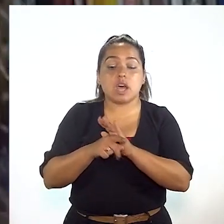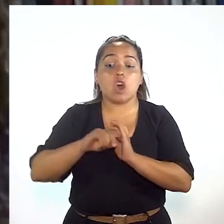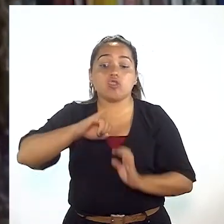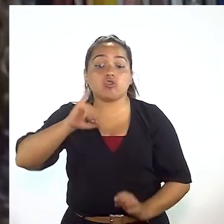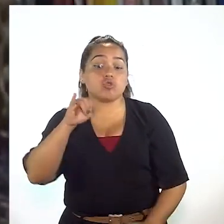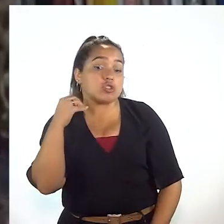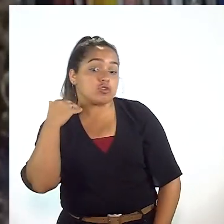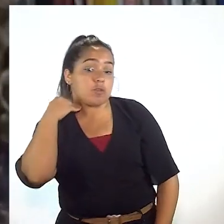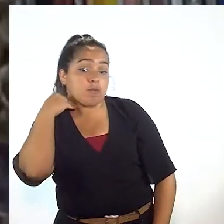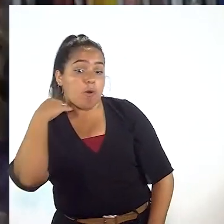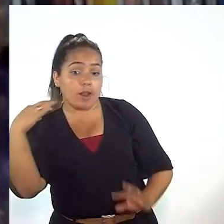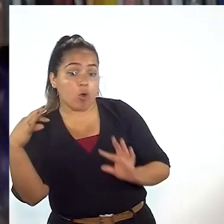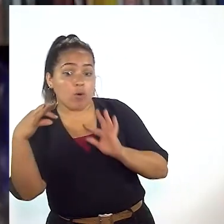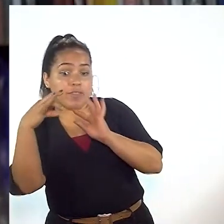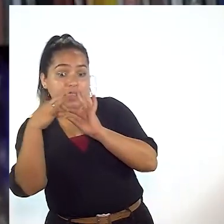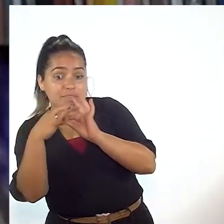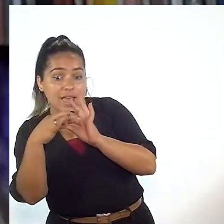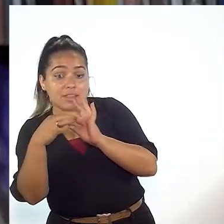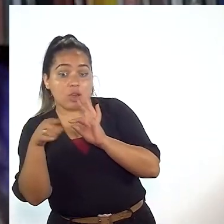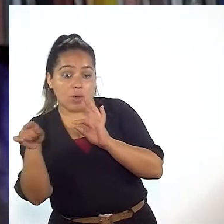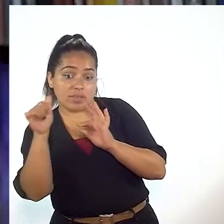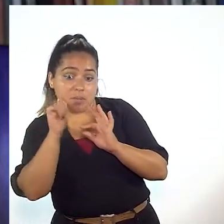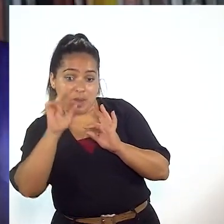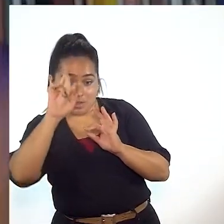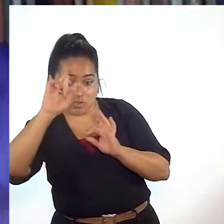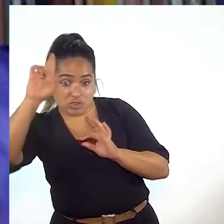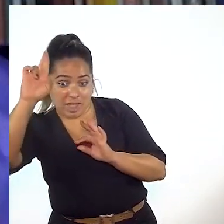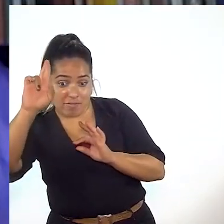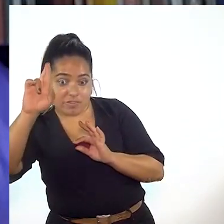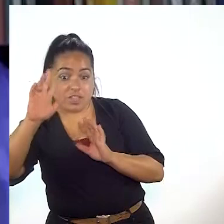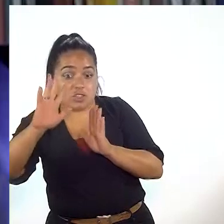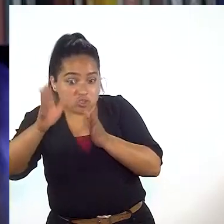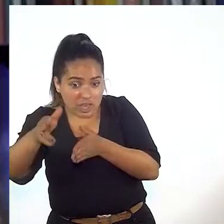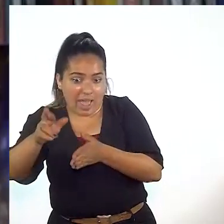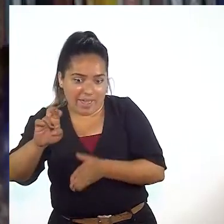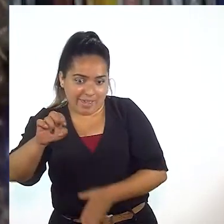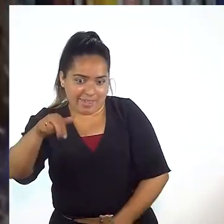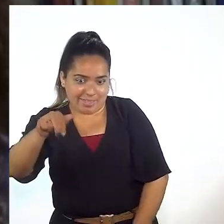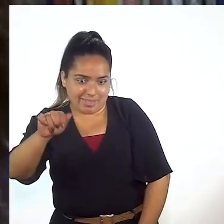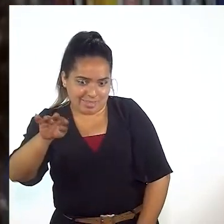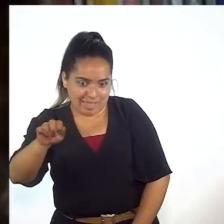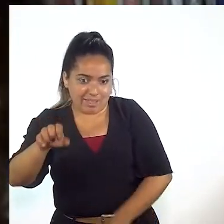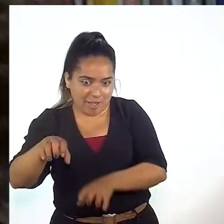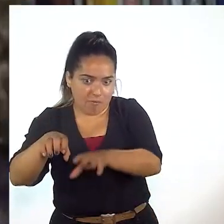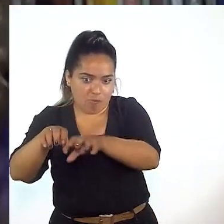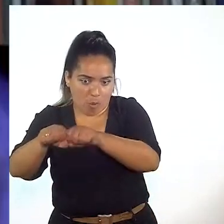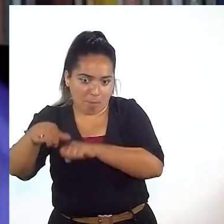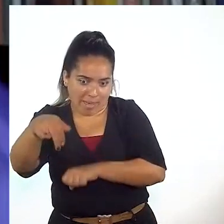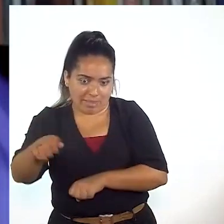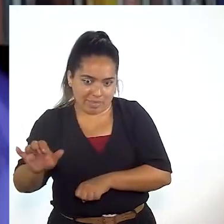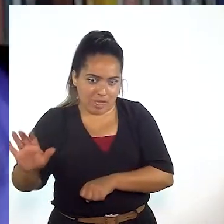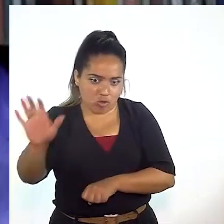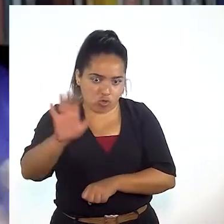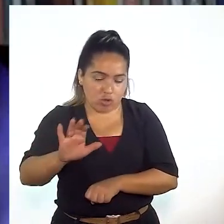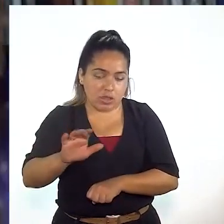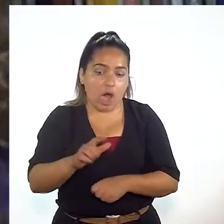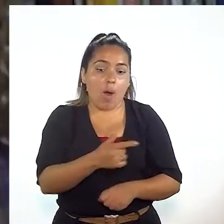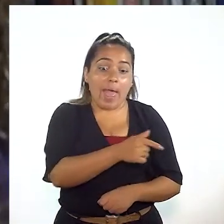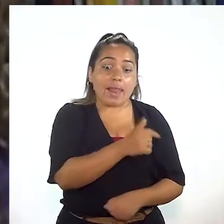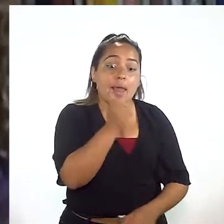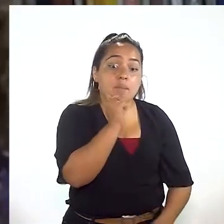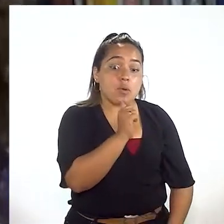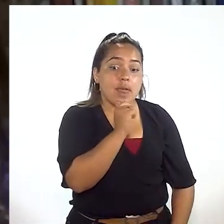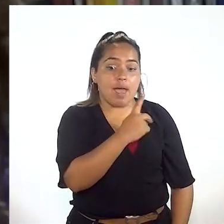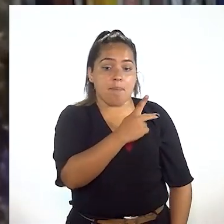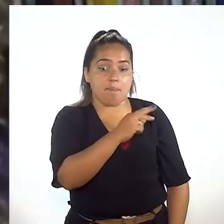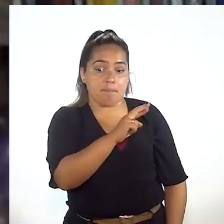E ela, moradora aqui da Zona Norte de Juiz de Fora, já foi conectada com a Renata, que é essa grande chefe nacional, que já